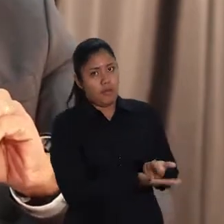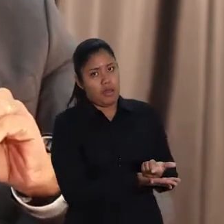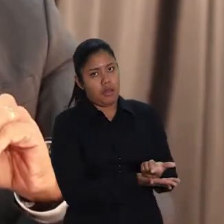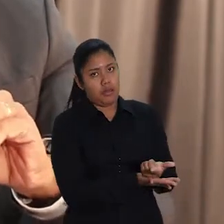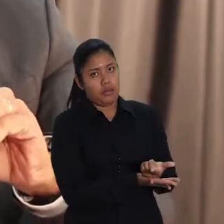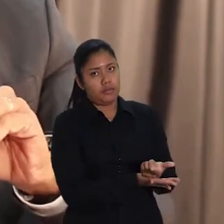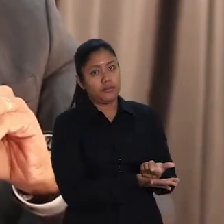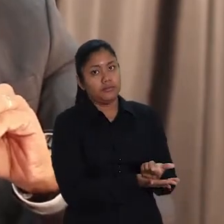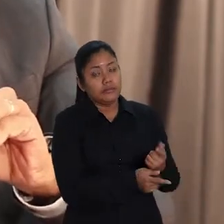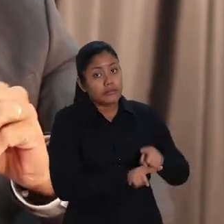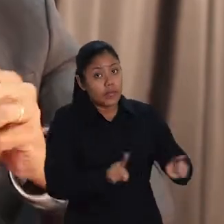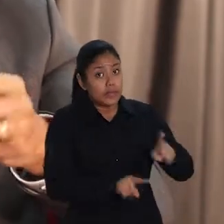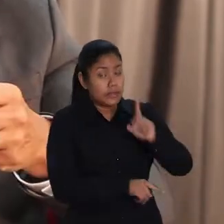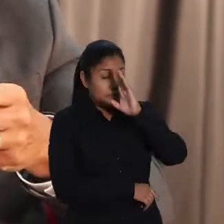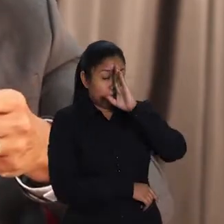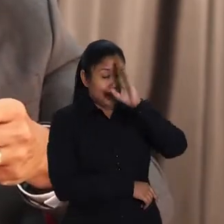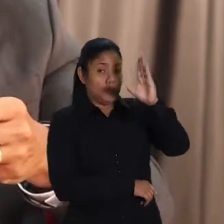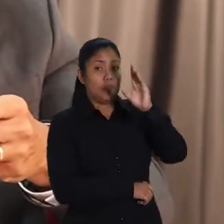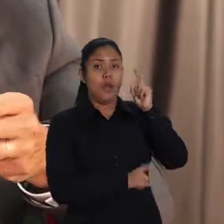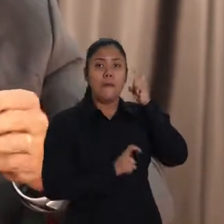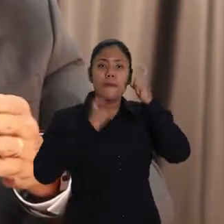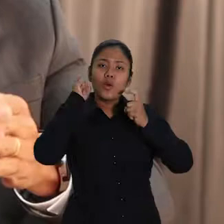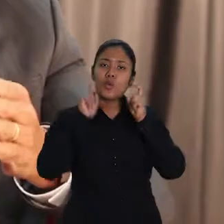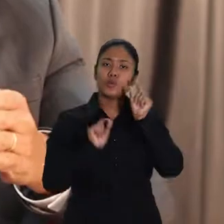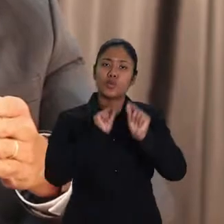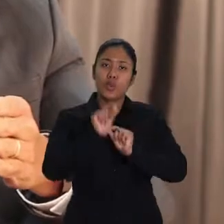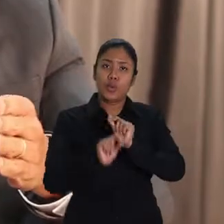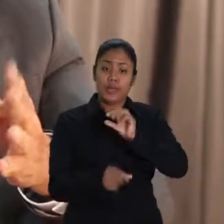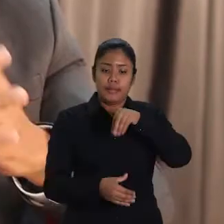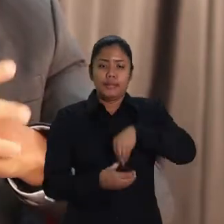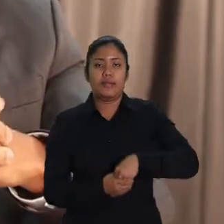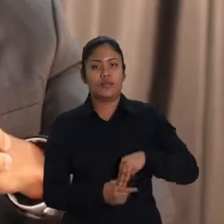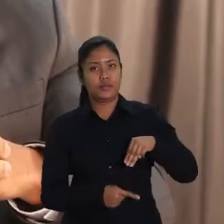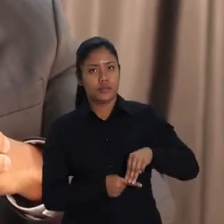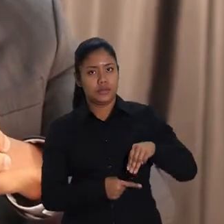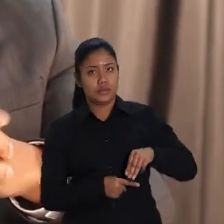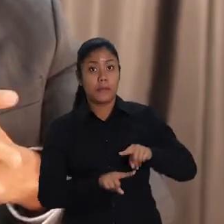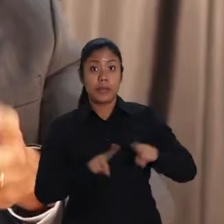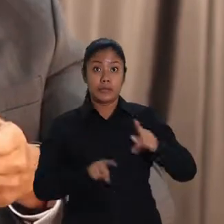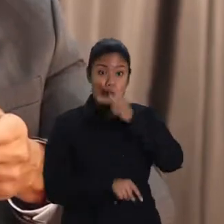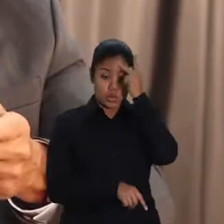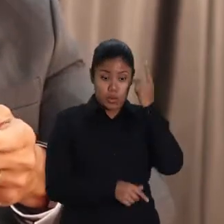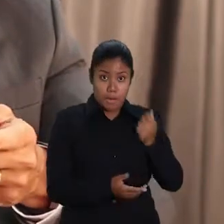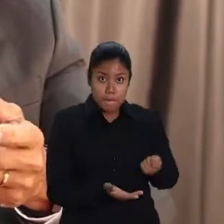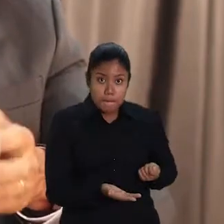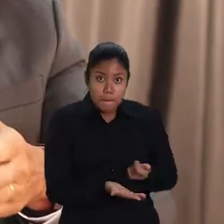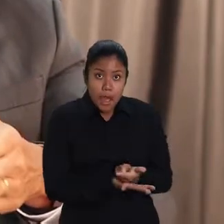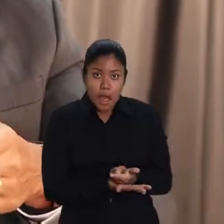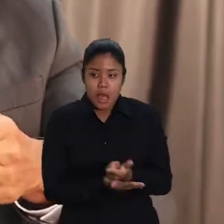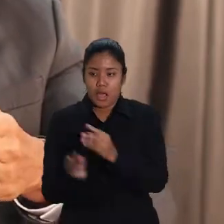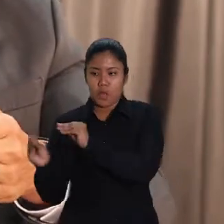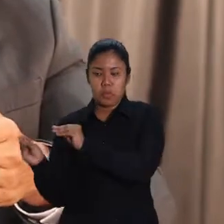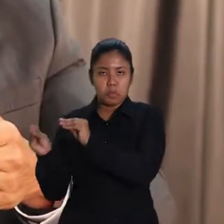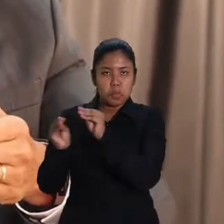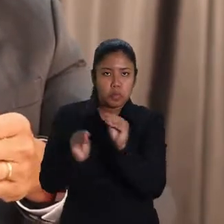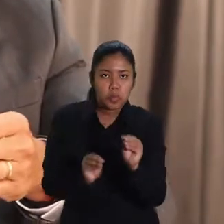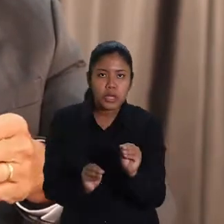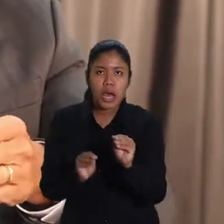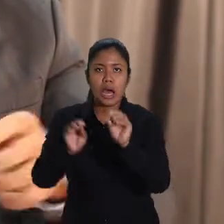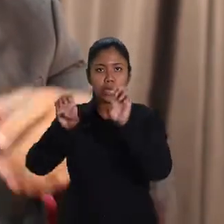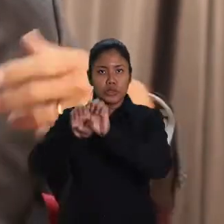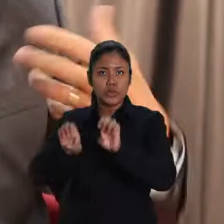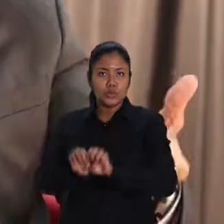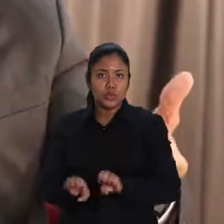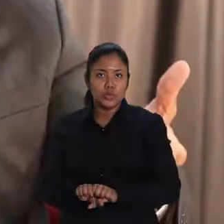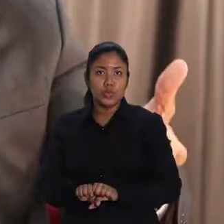privada mas a tramitação ocorre também no município mas quem tem que custear os enfrentamentos e